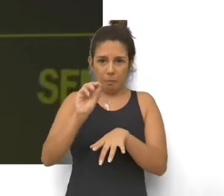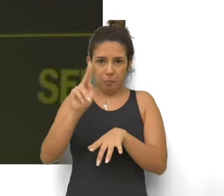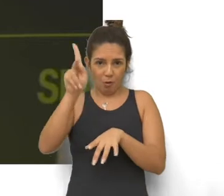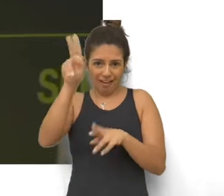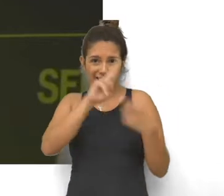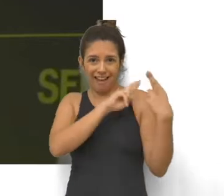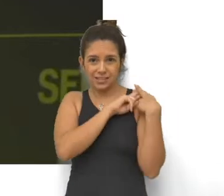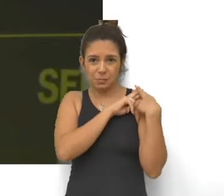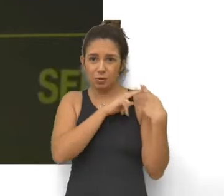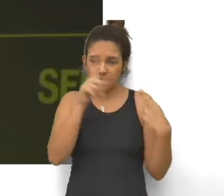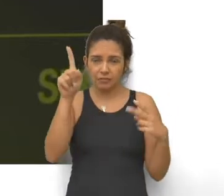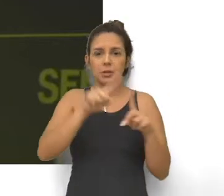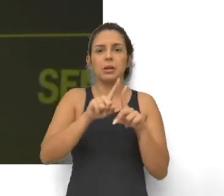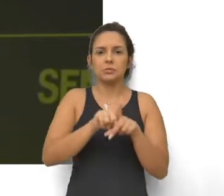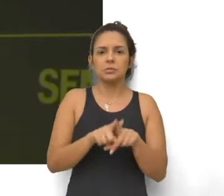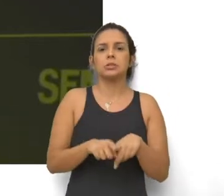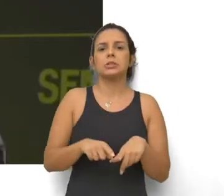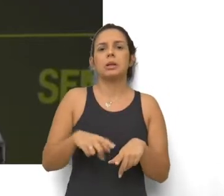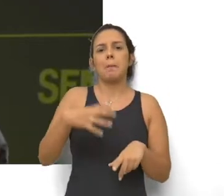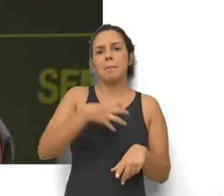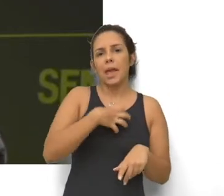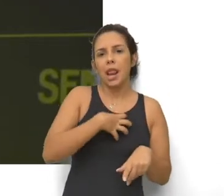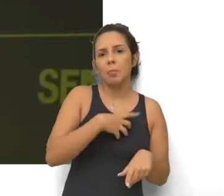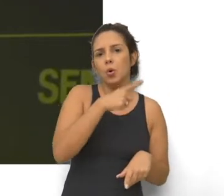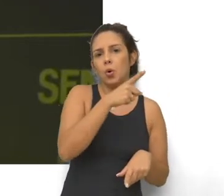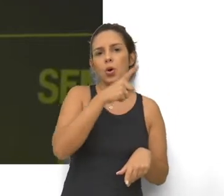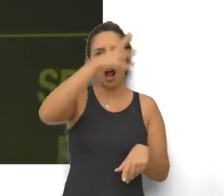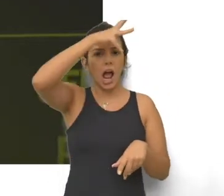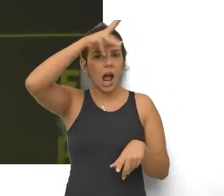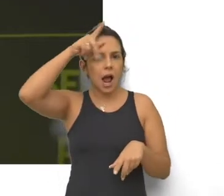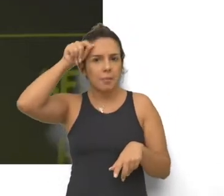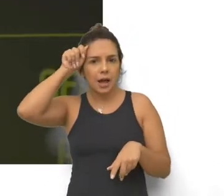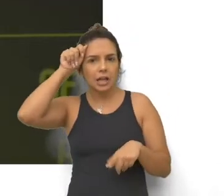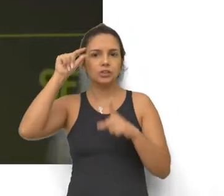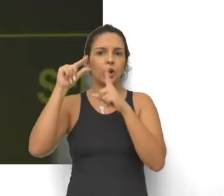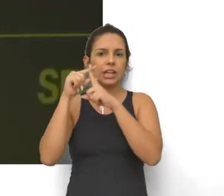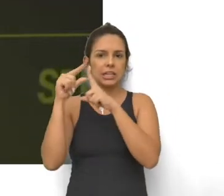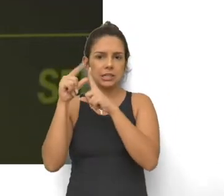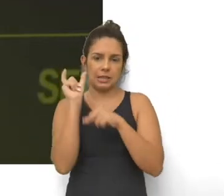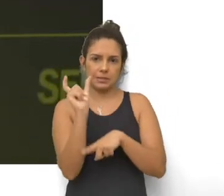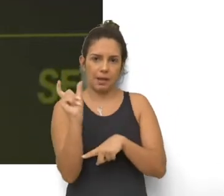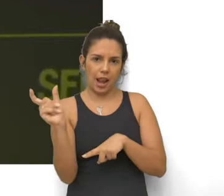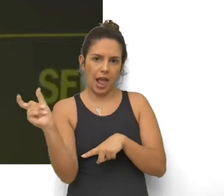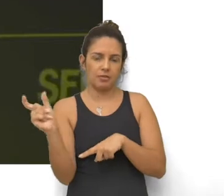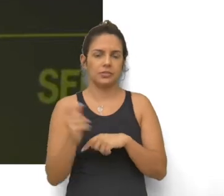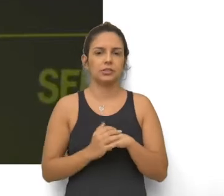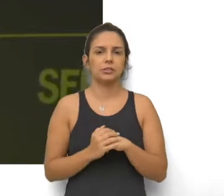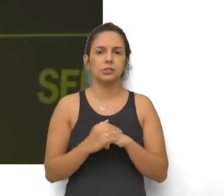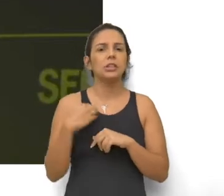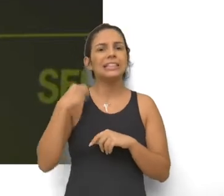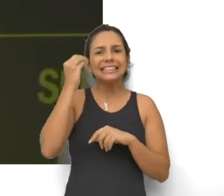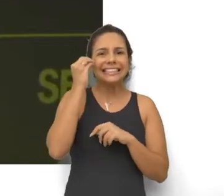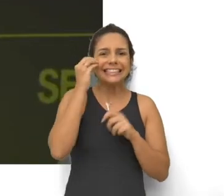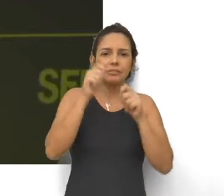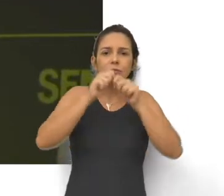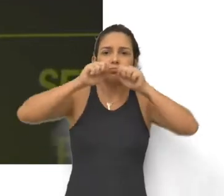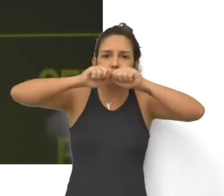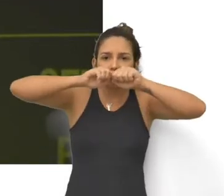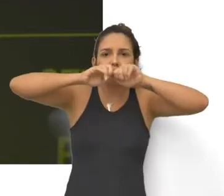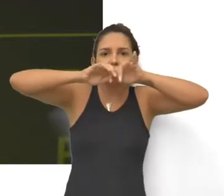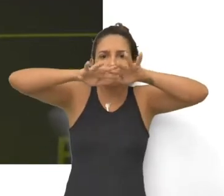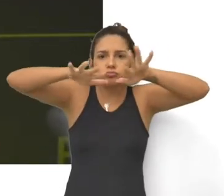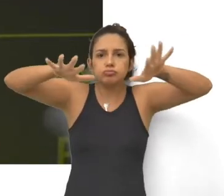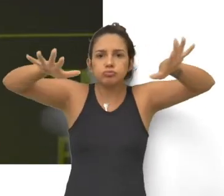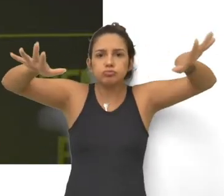estamos a Bienal de Pernambuco, a Amazônia das Palavras. Eu estou tentando fazer ao máximo